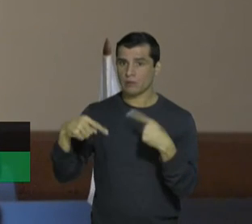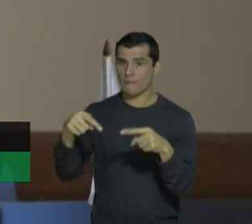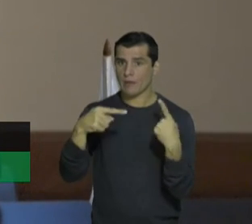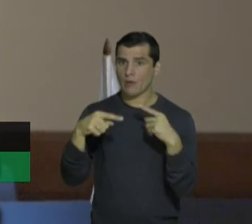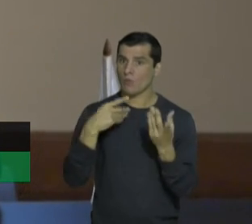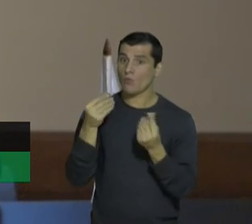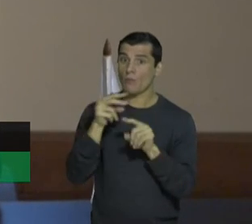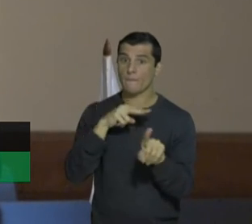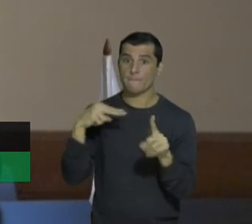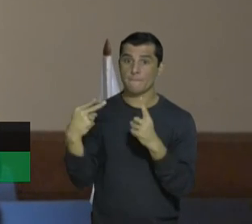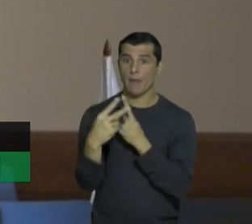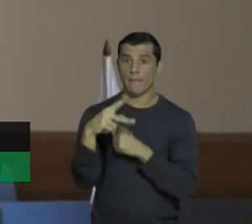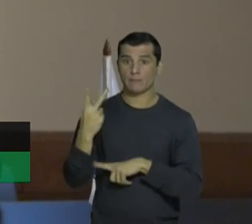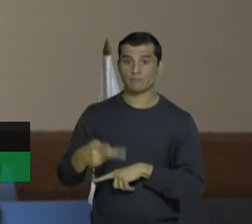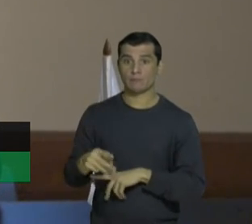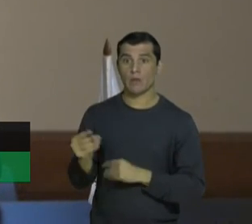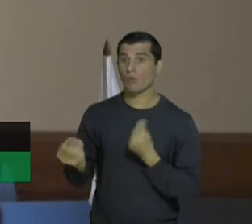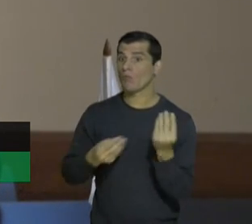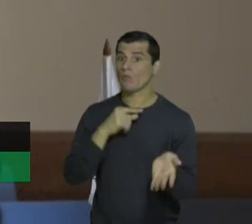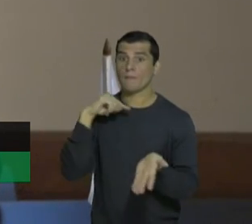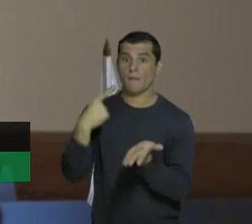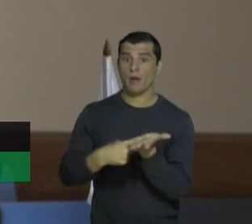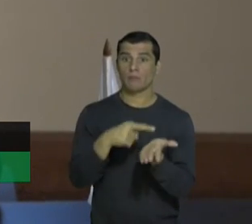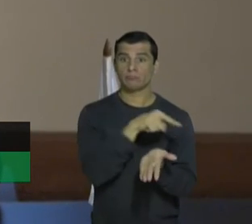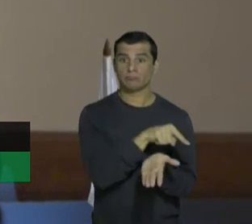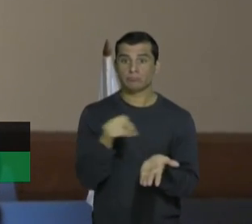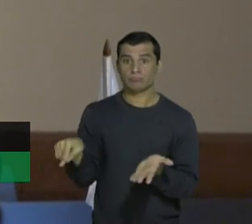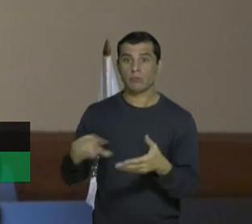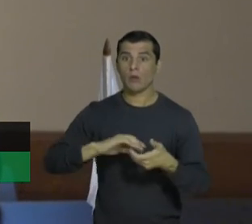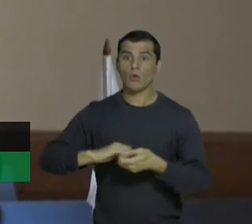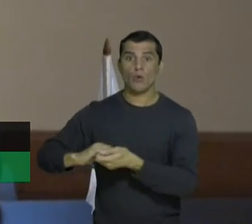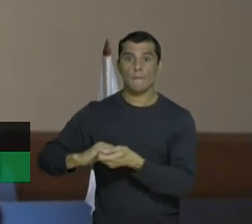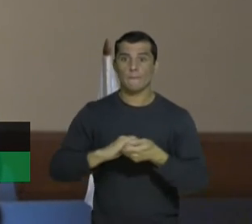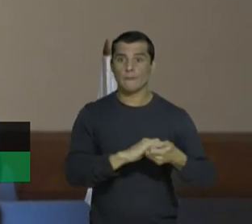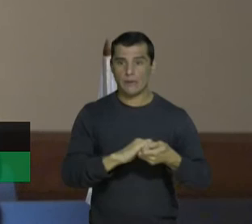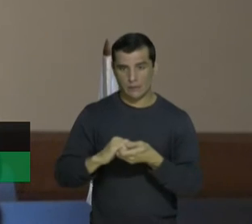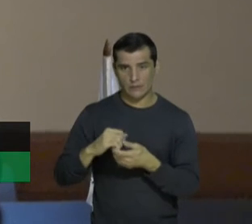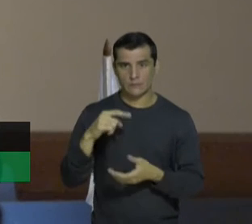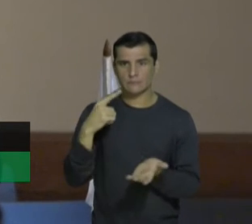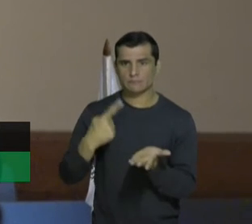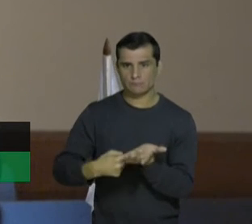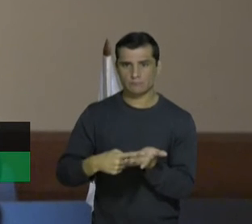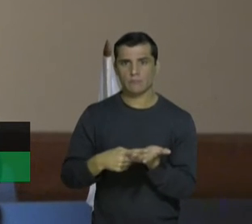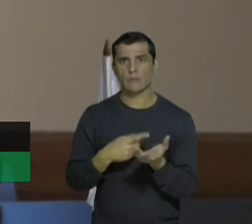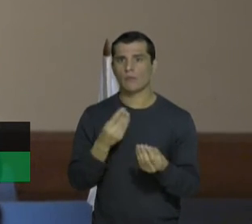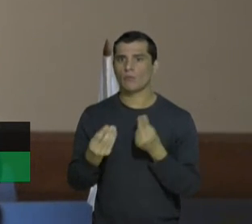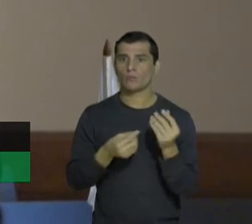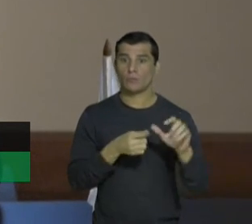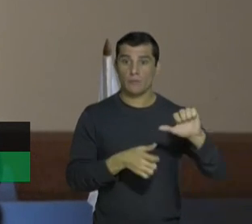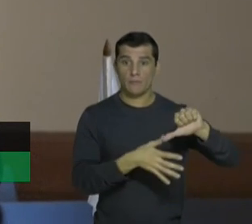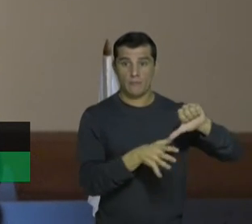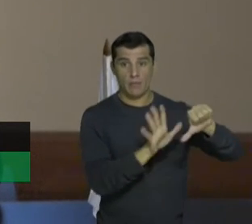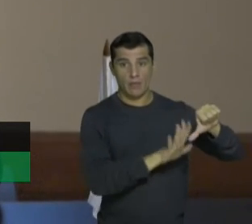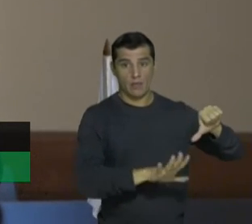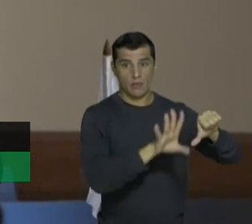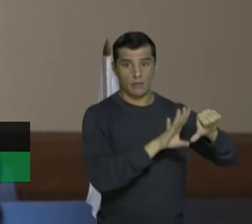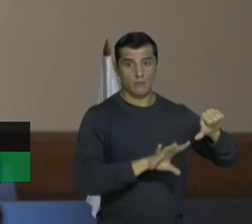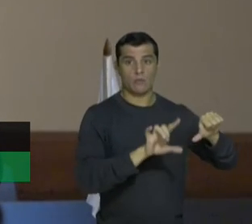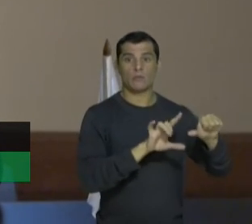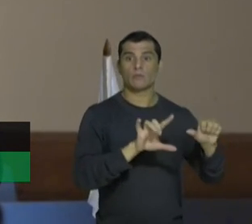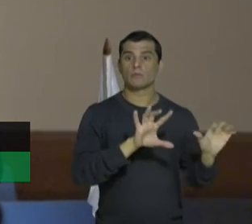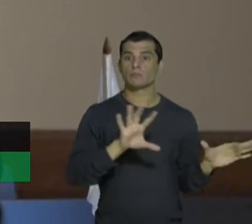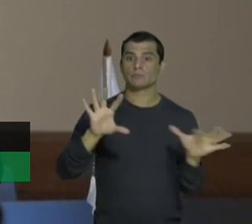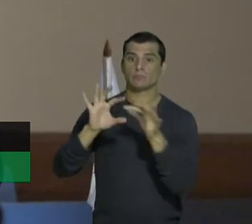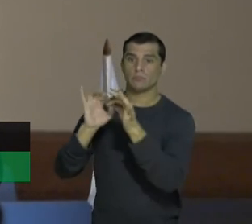perspectiva aí de um possível acordo de cooperação eh entre o bercosul e a e a a